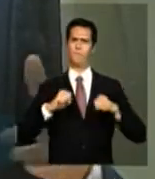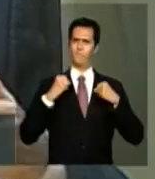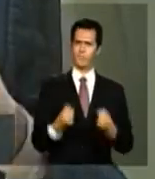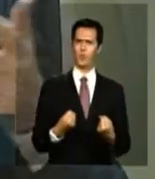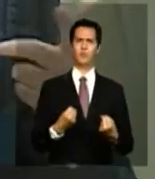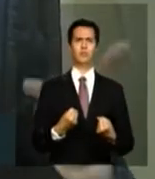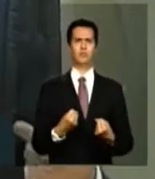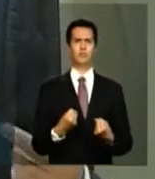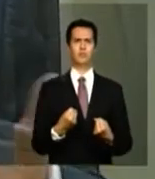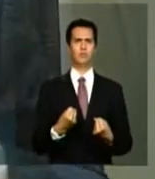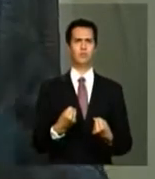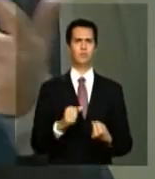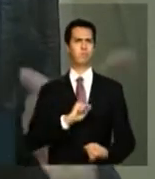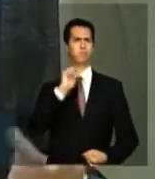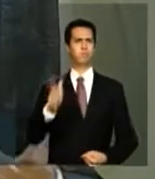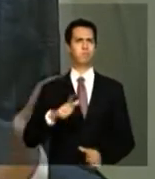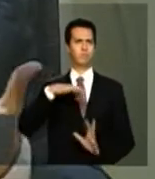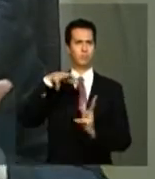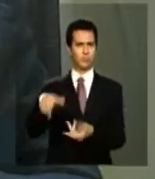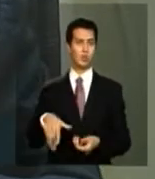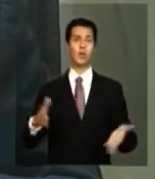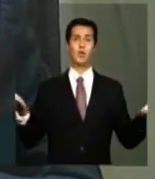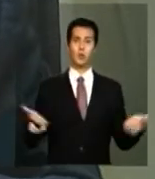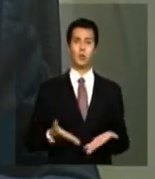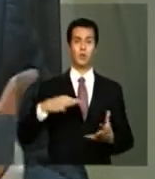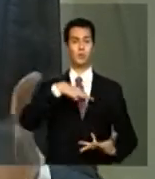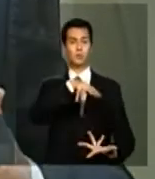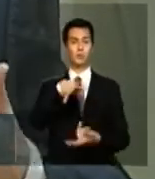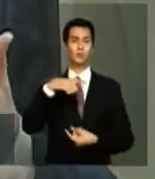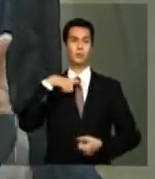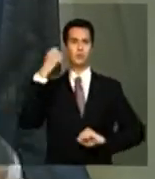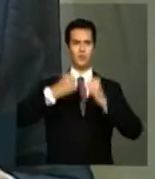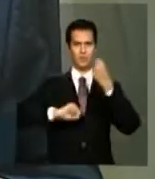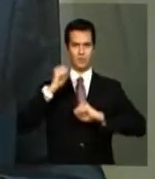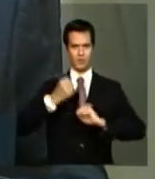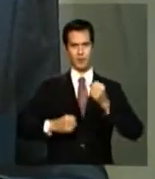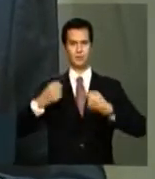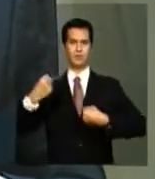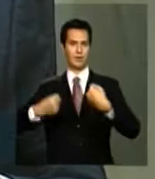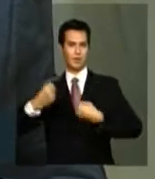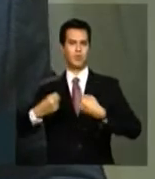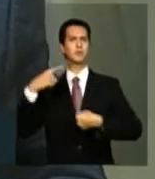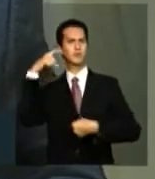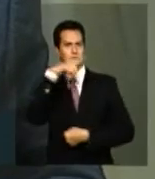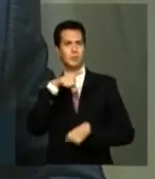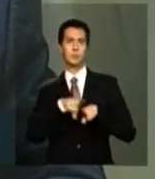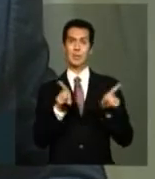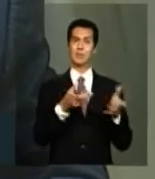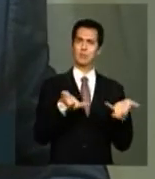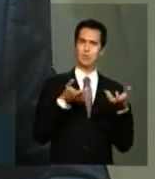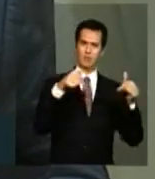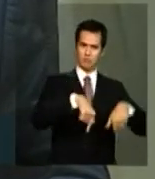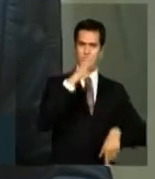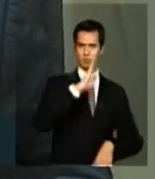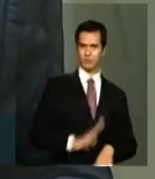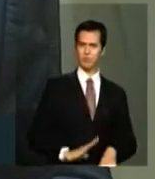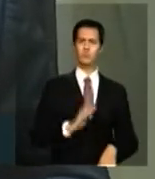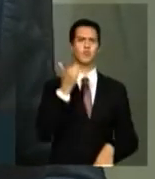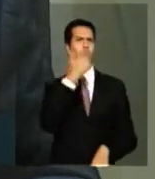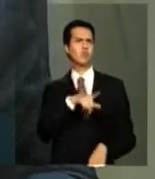que a indústria automobilística vive dificuldades no mundo e nós queremos que no Brasil ela continue sendo sendo